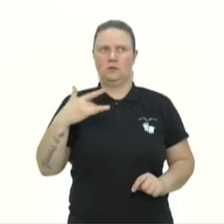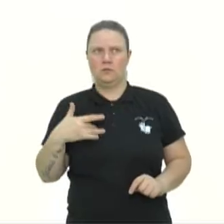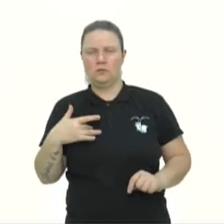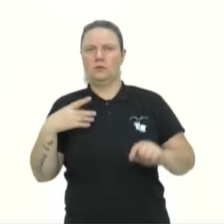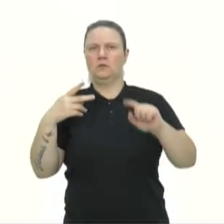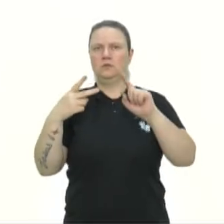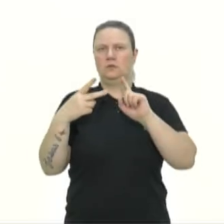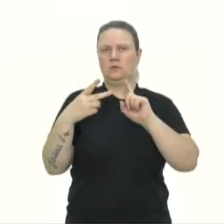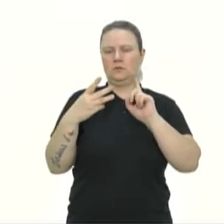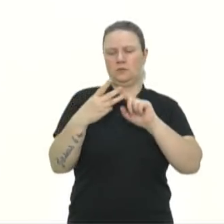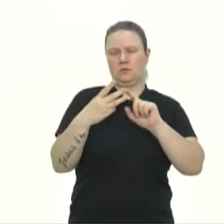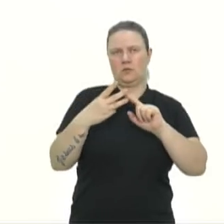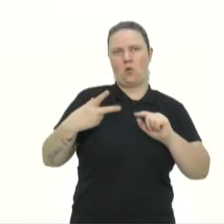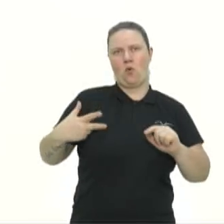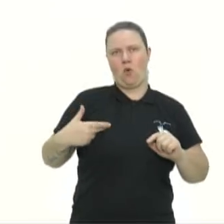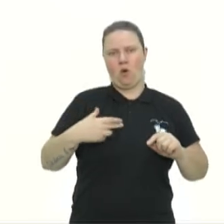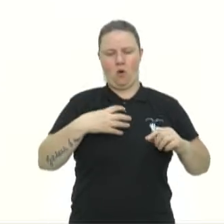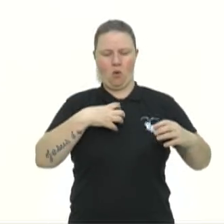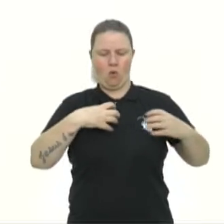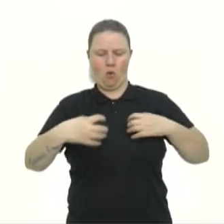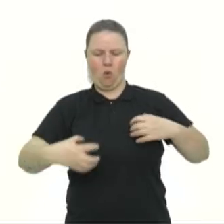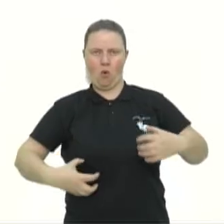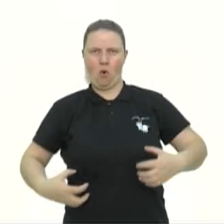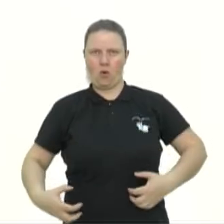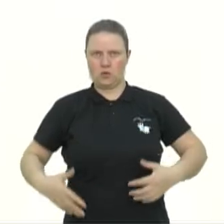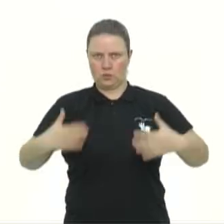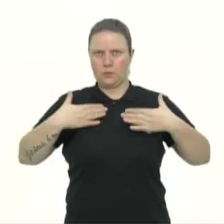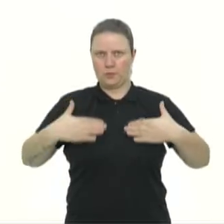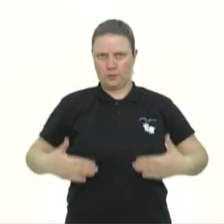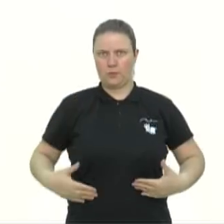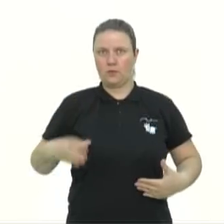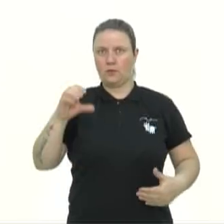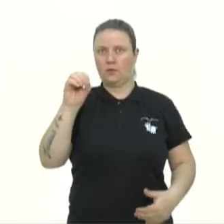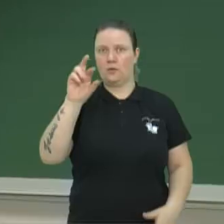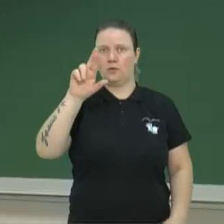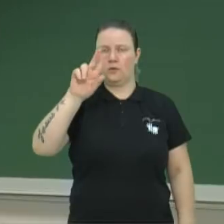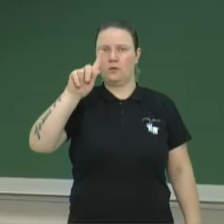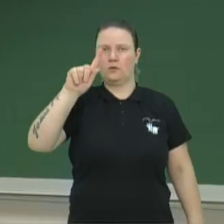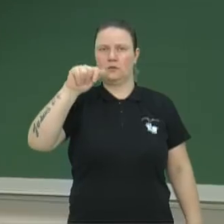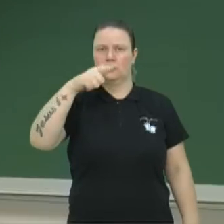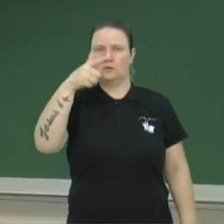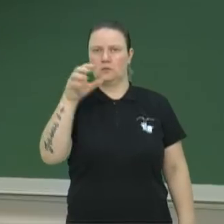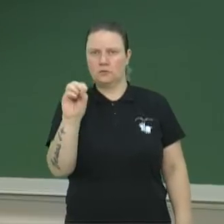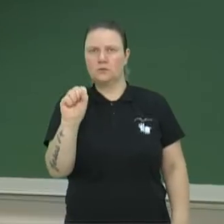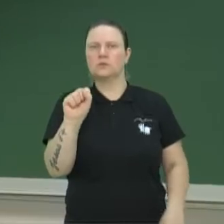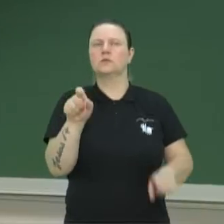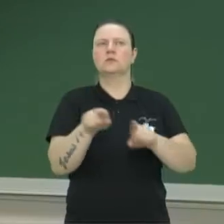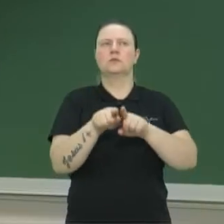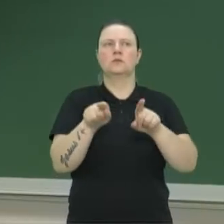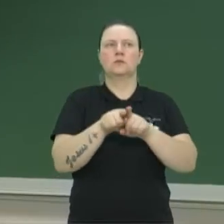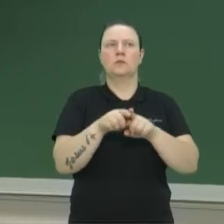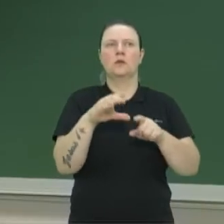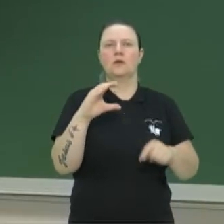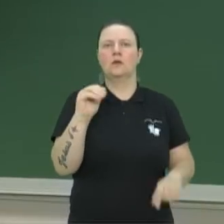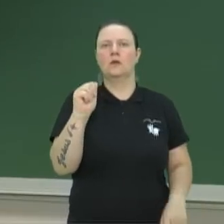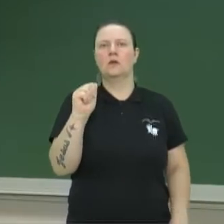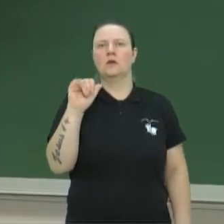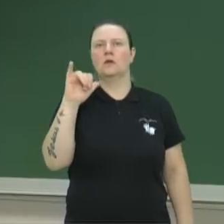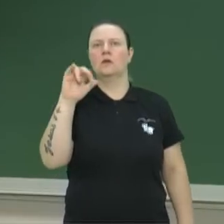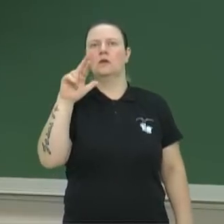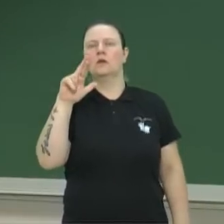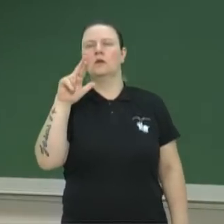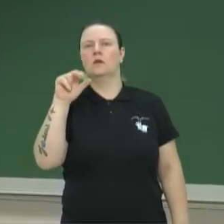as paroxítonas acentuadas. É isso que eu perguntei para você. Mas eu, a título de curiosidade, eu trouxe aqui também